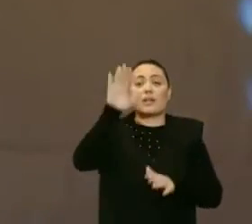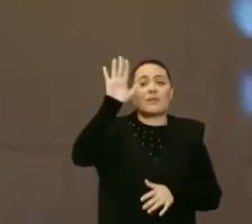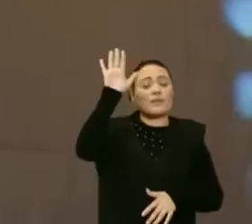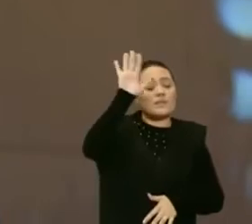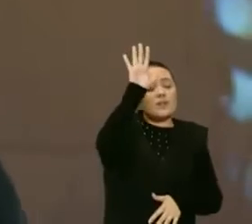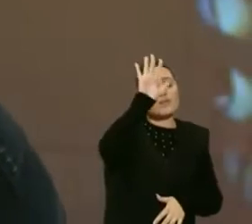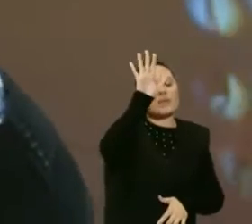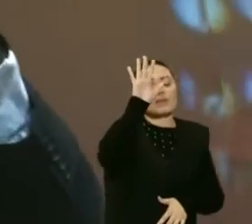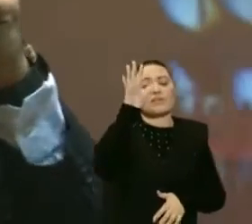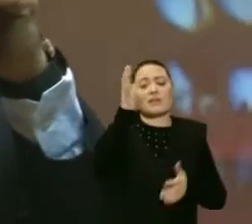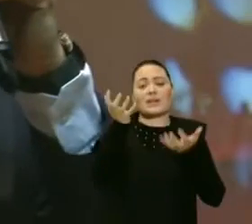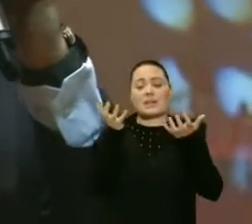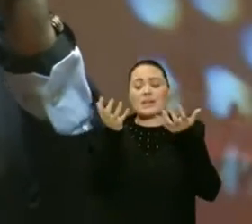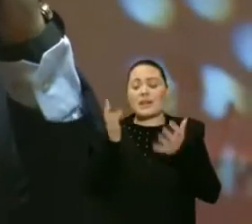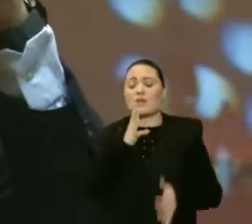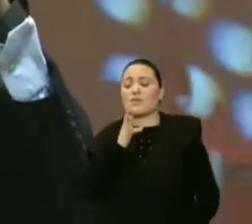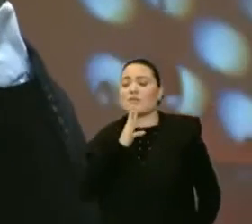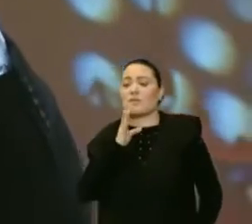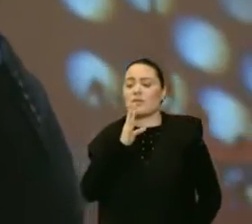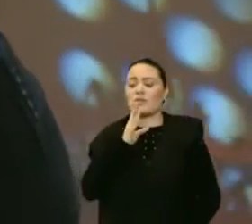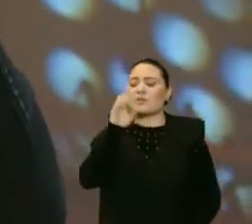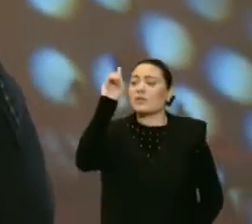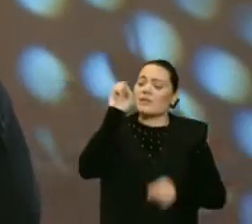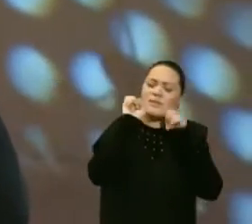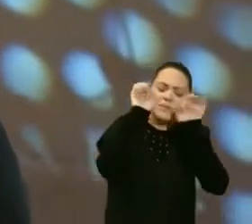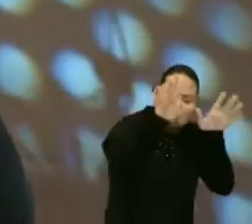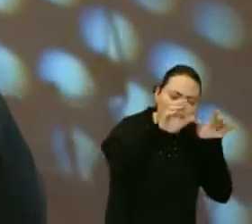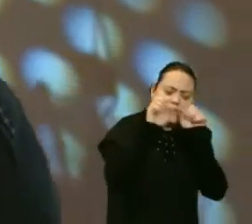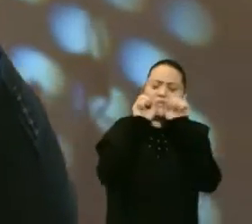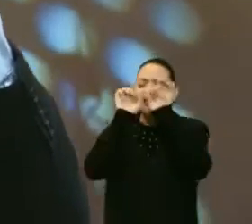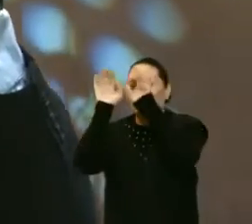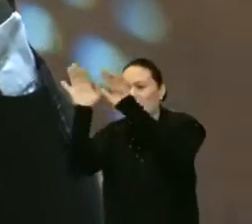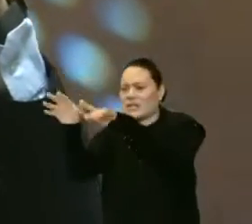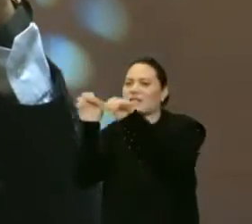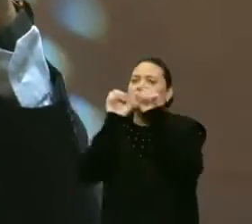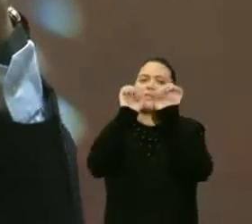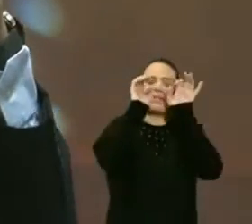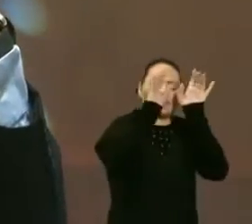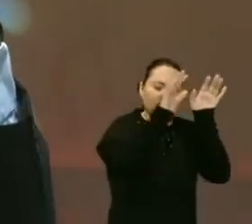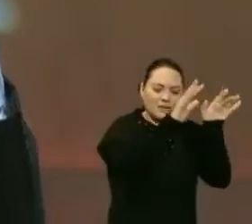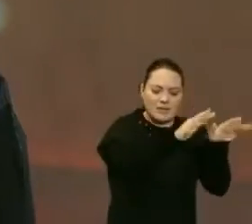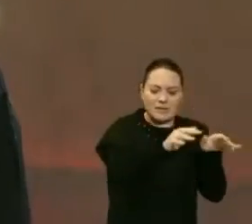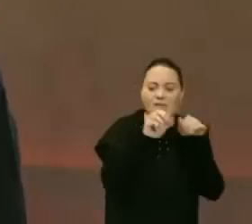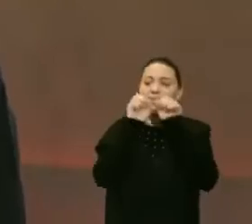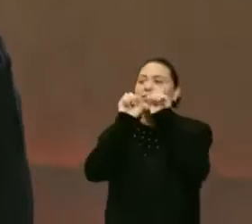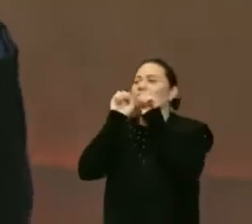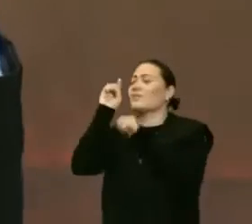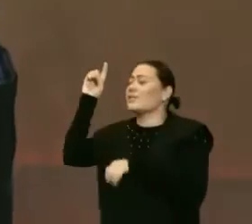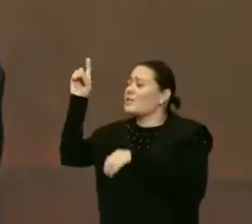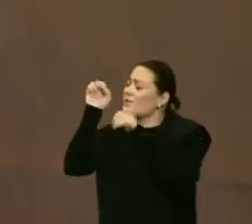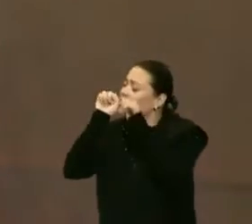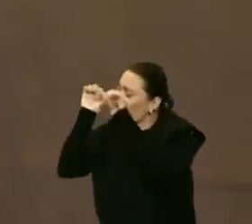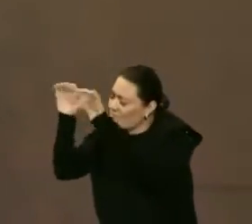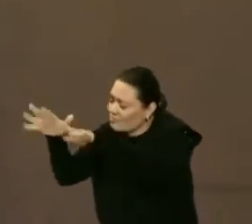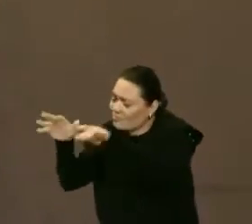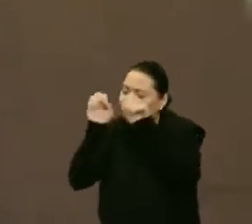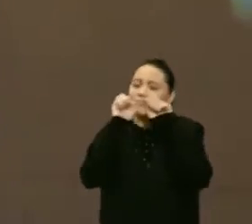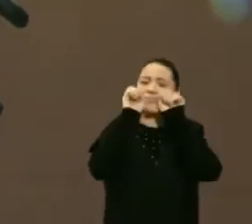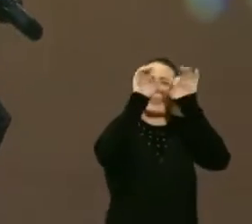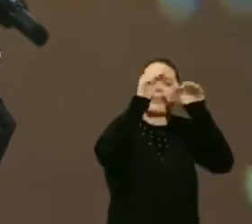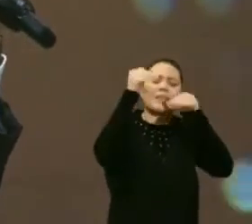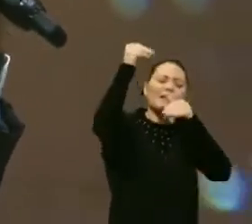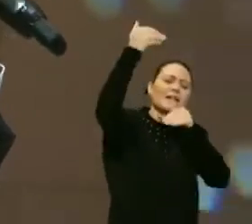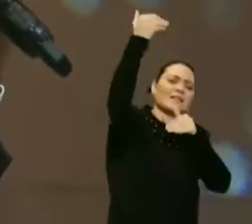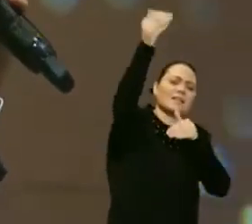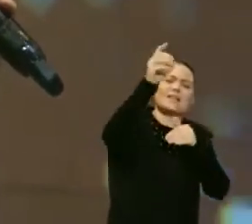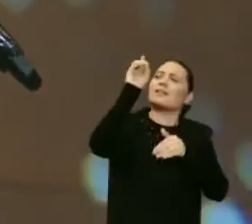abençoe, Deus te abençoe, Deus te abençoe, Deus te abençoe, Deus te abençoe, Deus te abençoe, Deus te abençoe, Deus te abençoe lá no fundo,